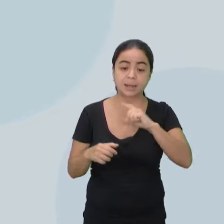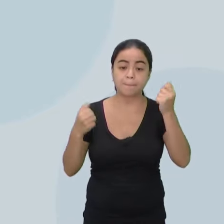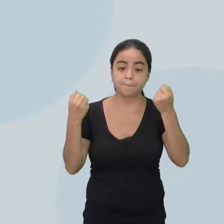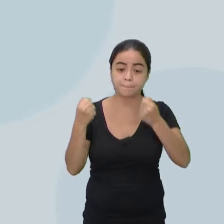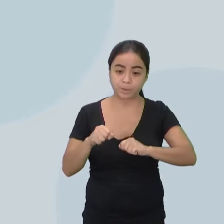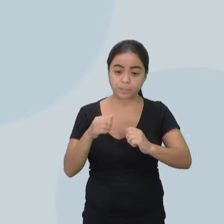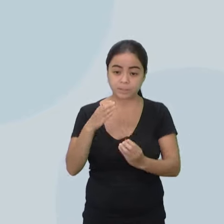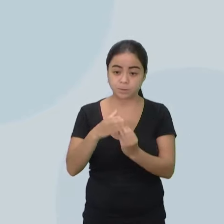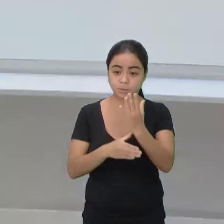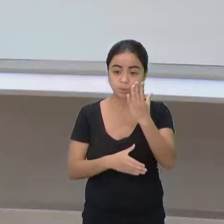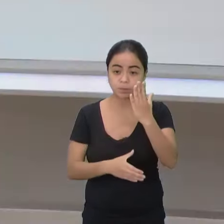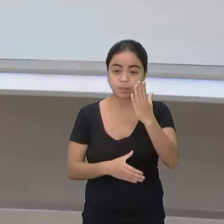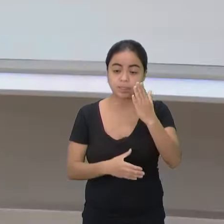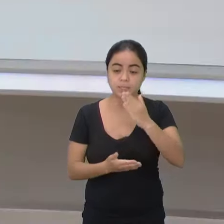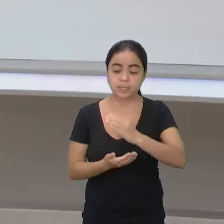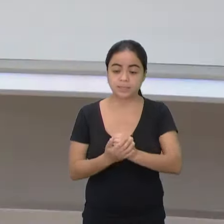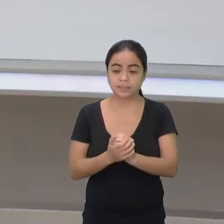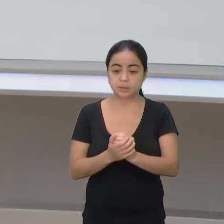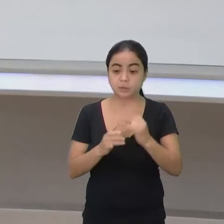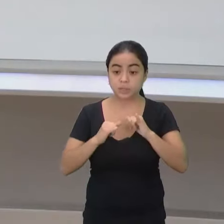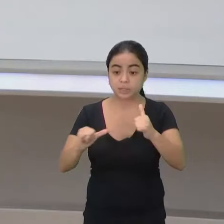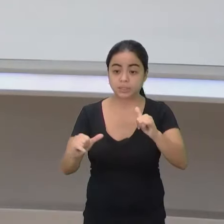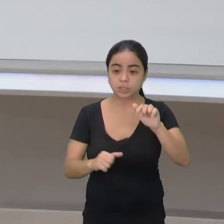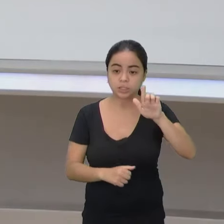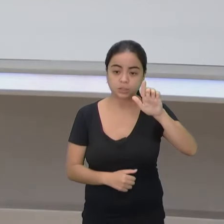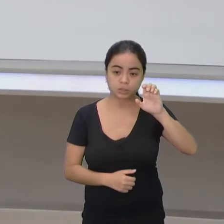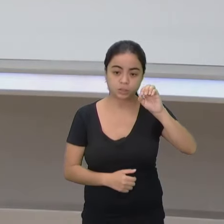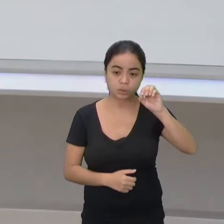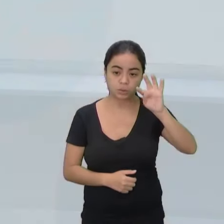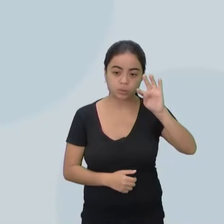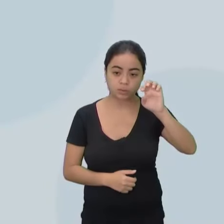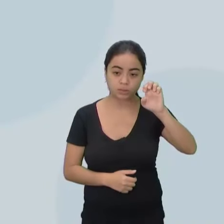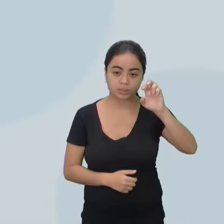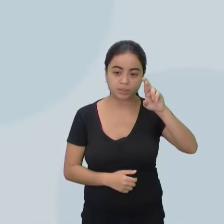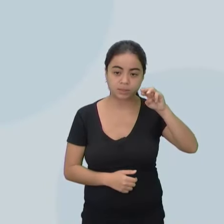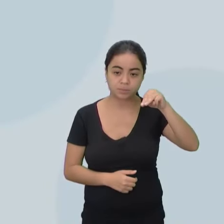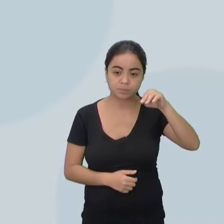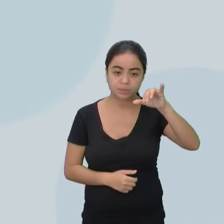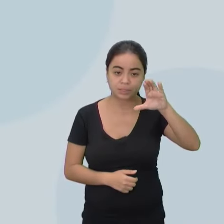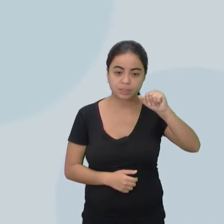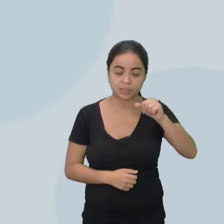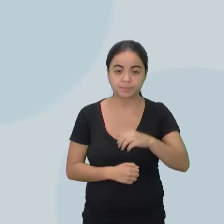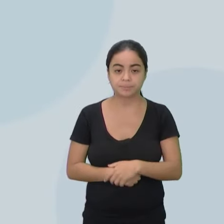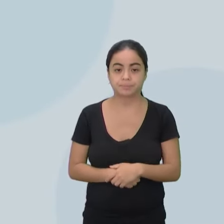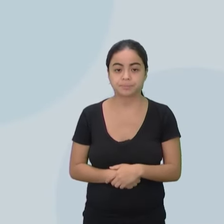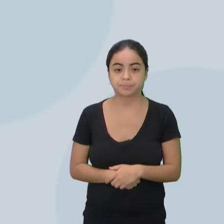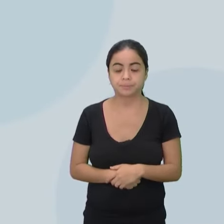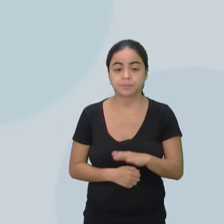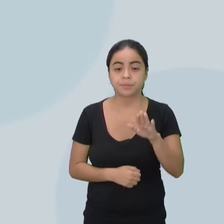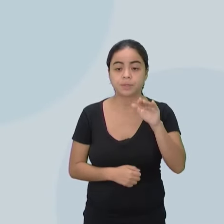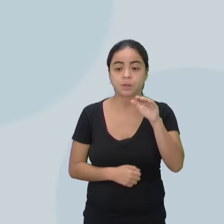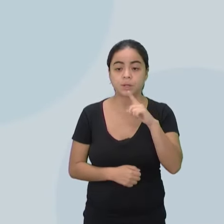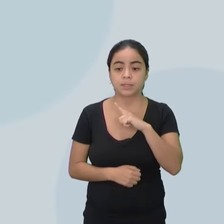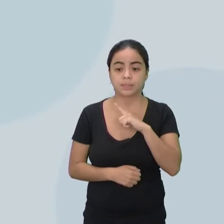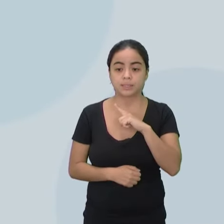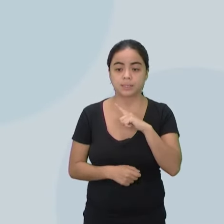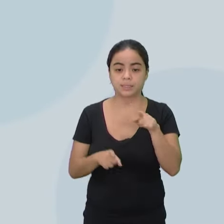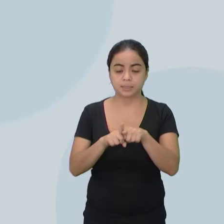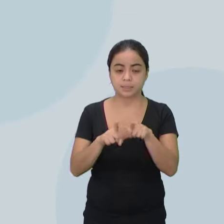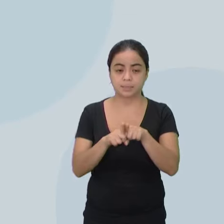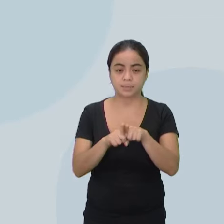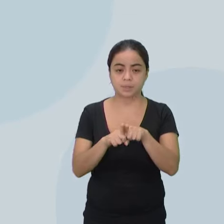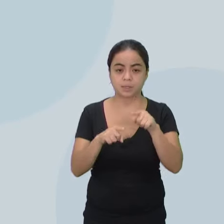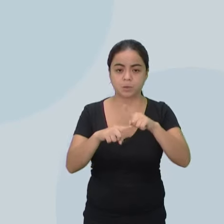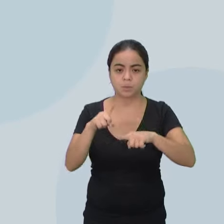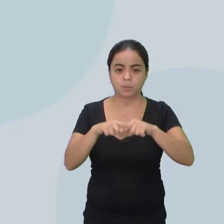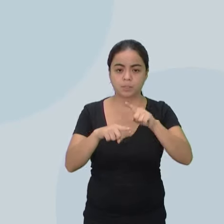de energia geotérmica, tá certo? Lá no componente, olha, tem uma integração aí para vocês, deixa eu apagar aqui. No